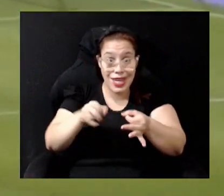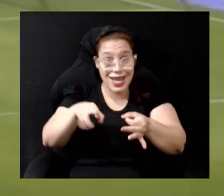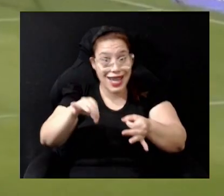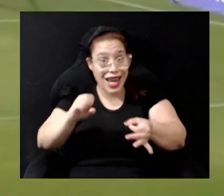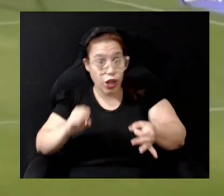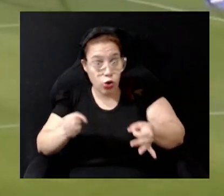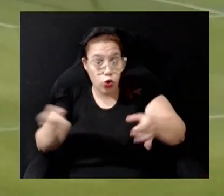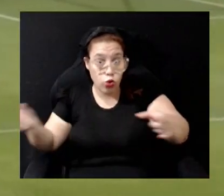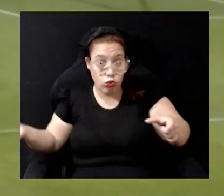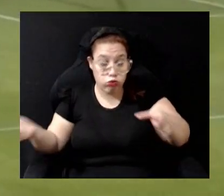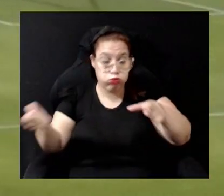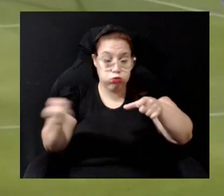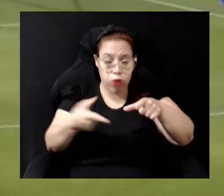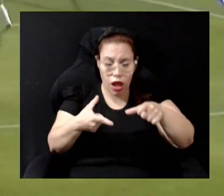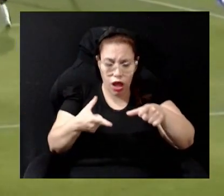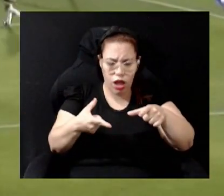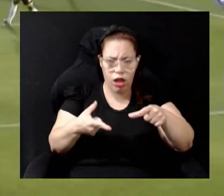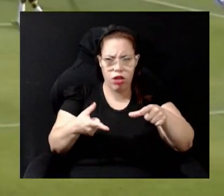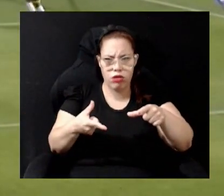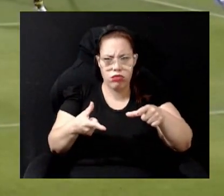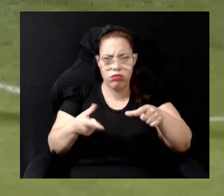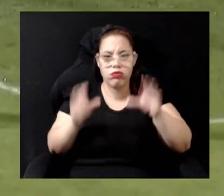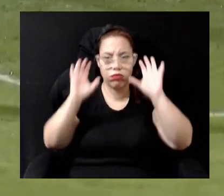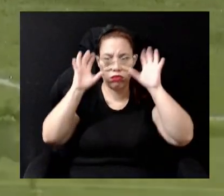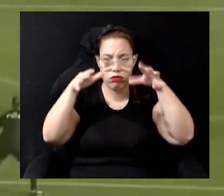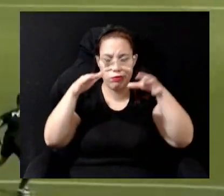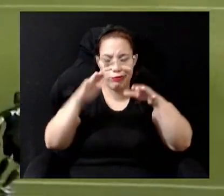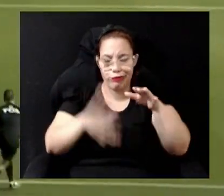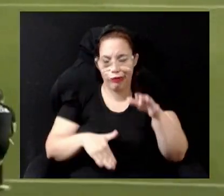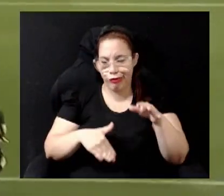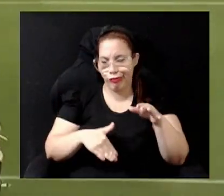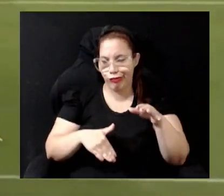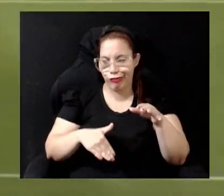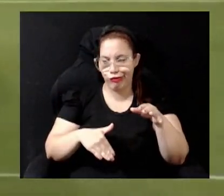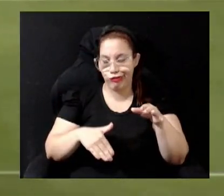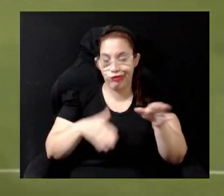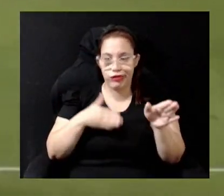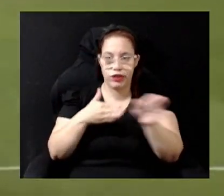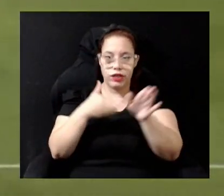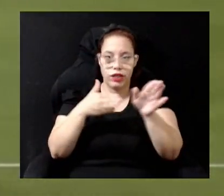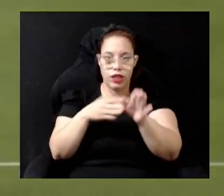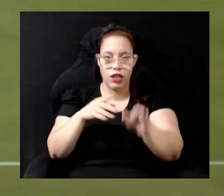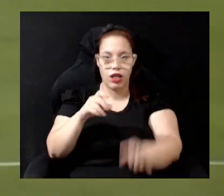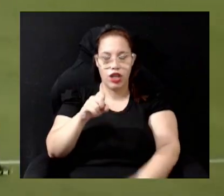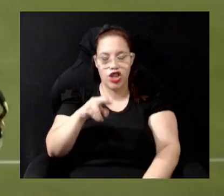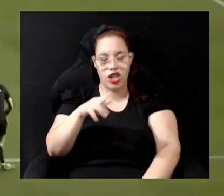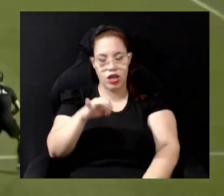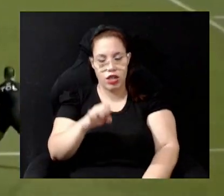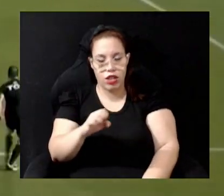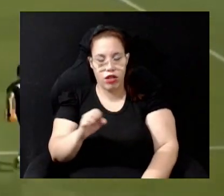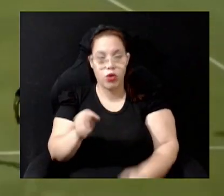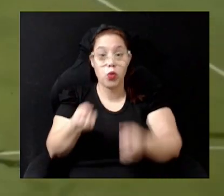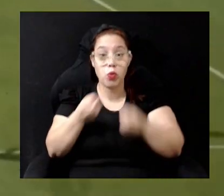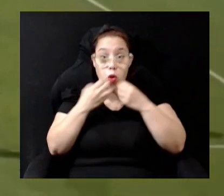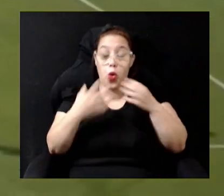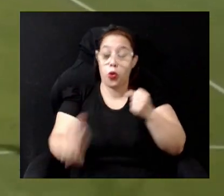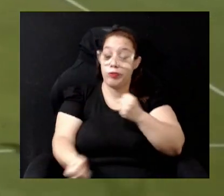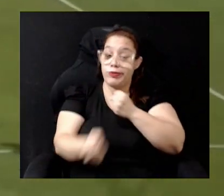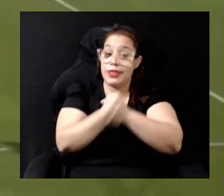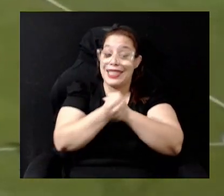de marcação, que cabeceou para baixo, mas na direção de Jordi, que fez boa defesa. Que chance!